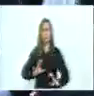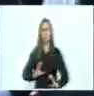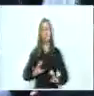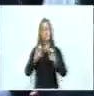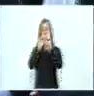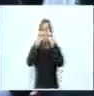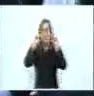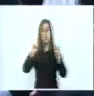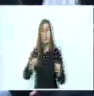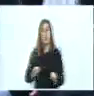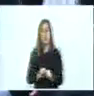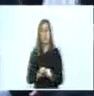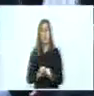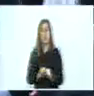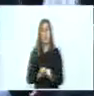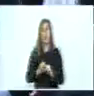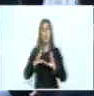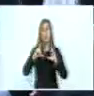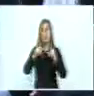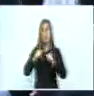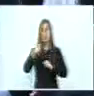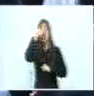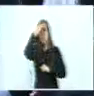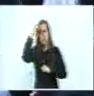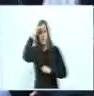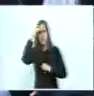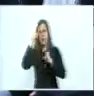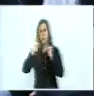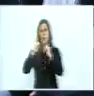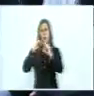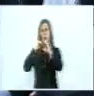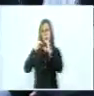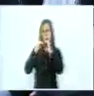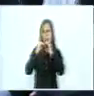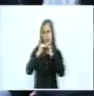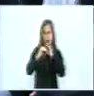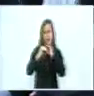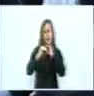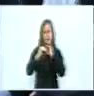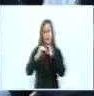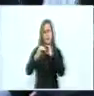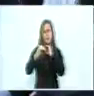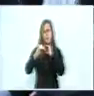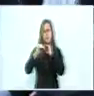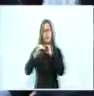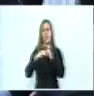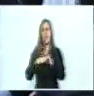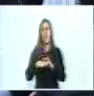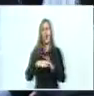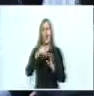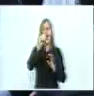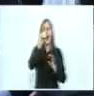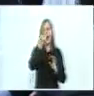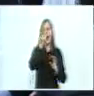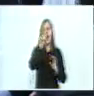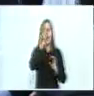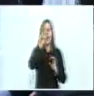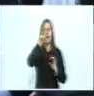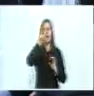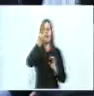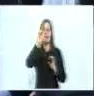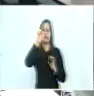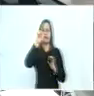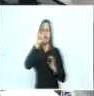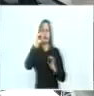sistema, o cidadão pode encaminhar à ouvidoria municipal, responsável pelo recebimento das